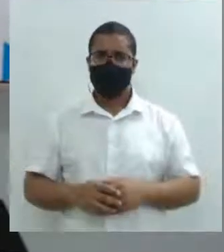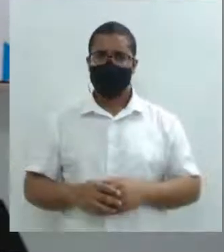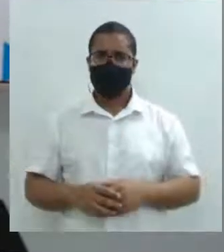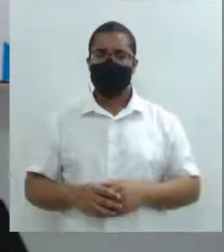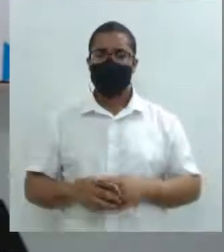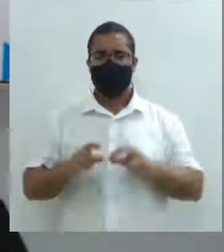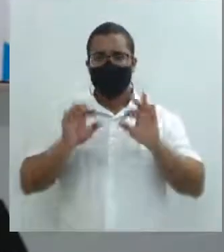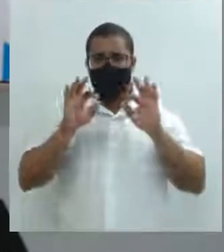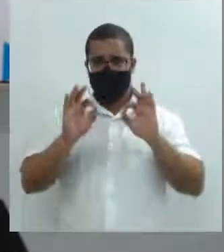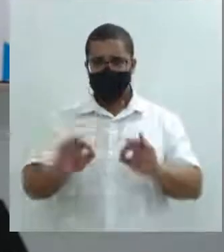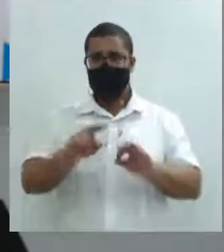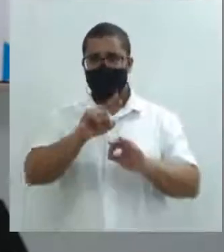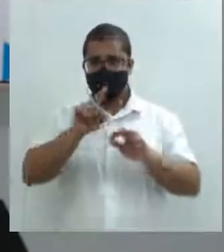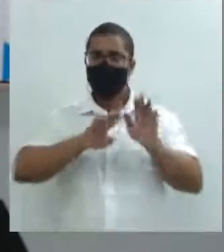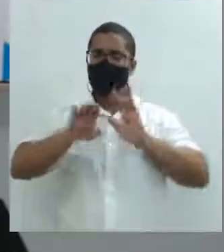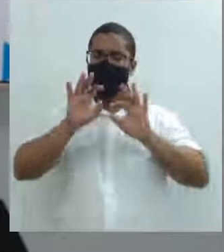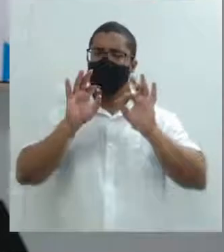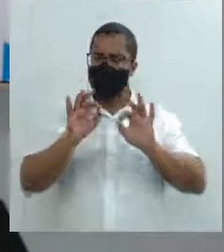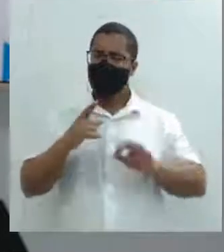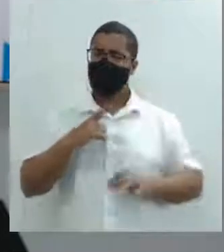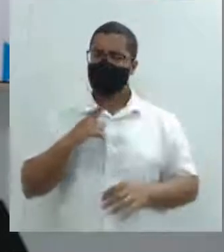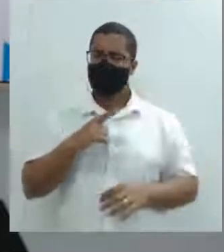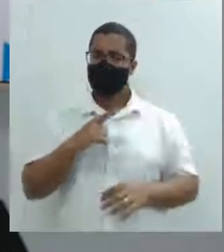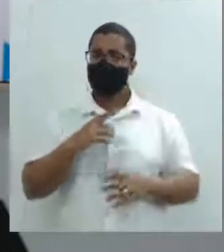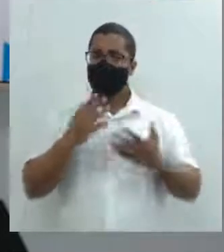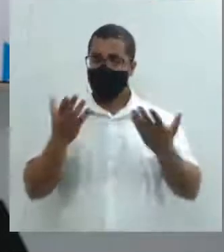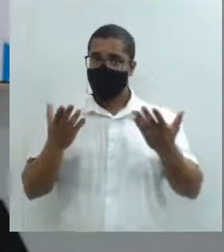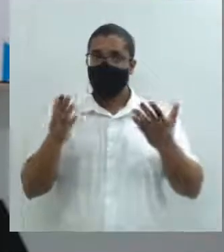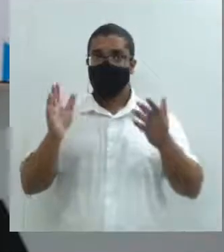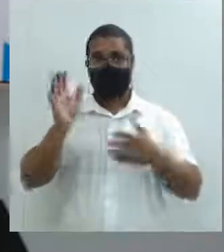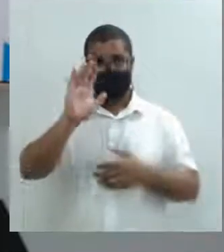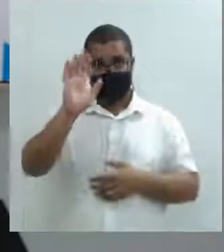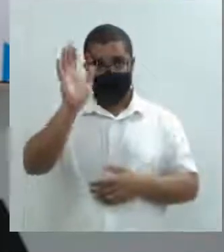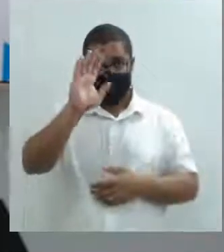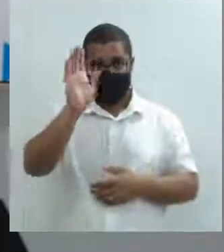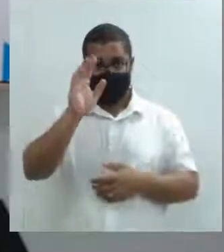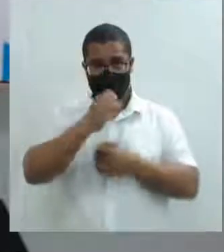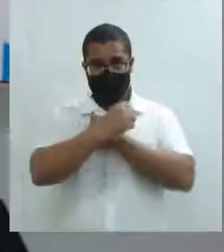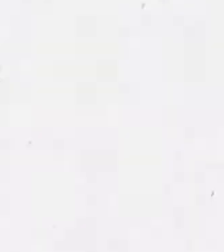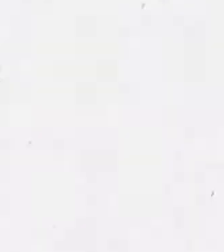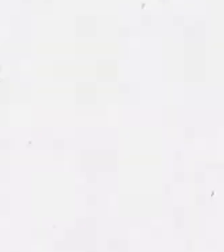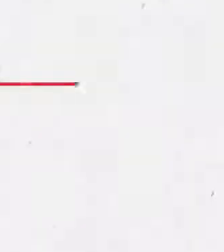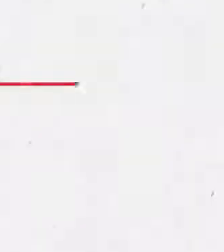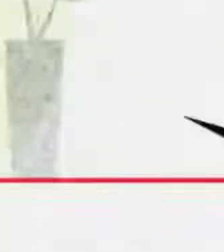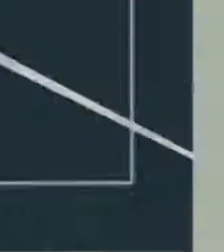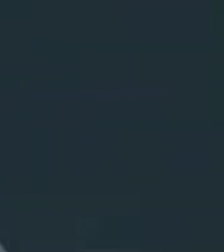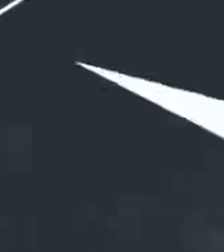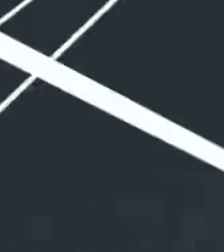certeza que vocês estão fazendo isso. Pessoal, até a próxima aula. Um abraço.